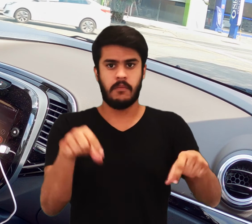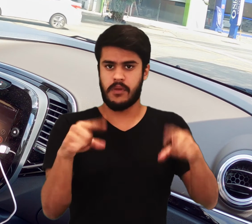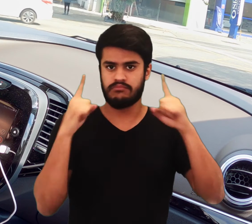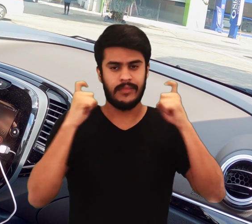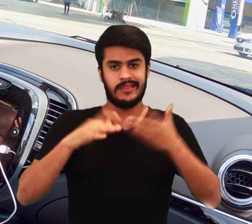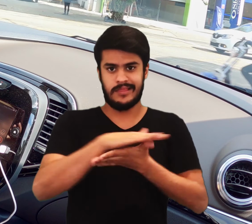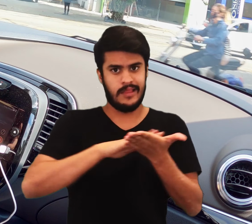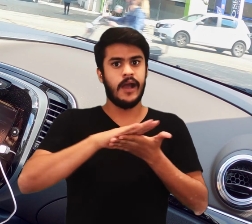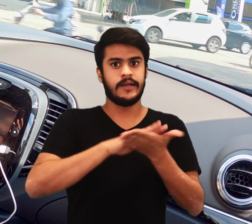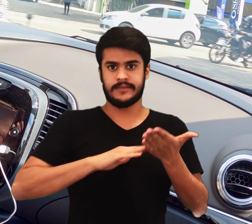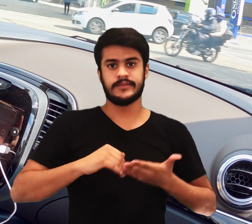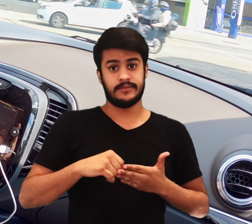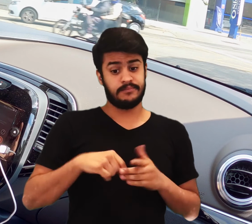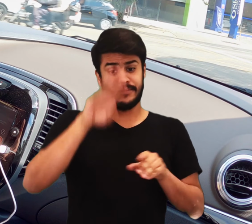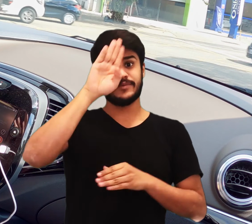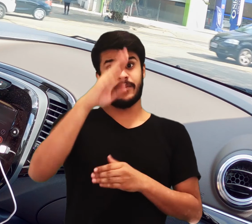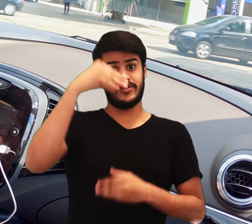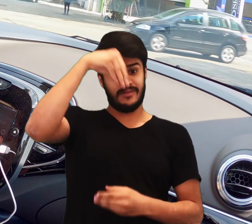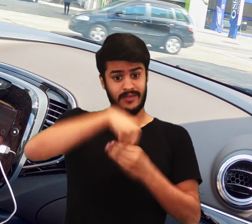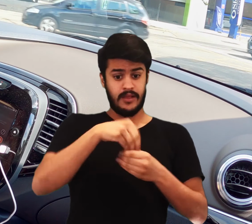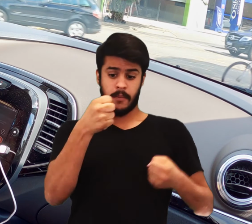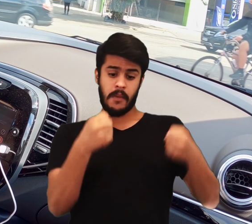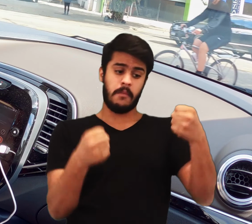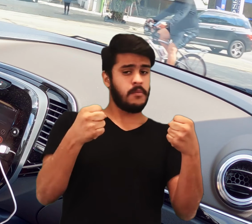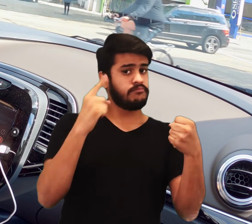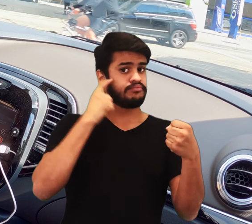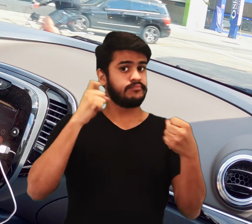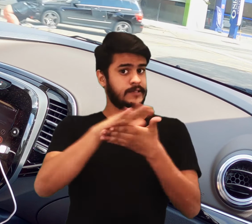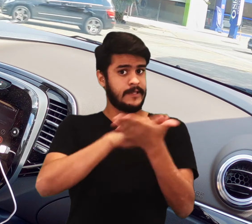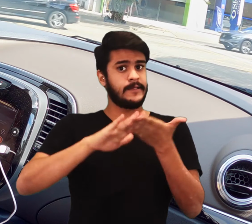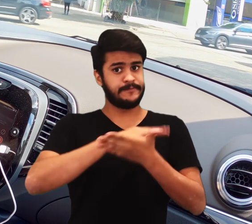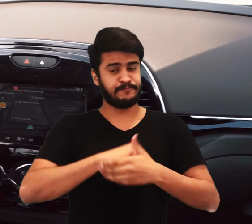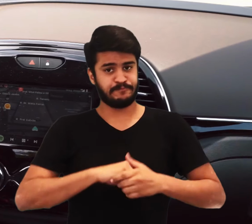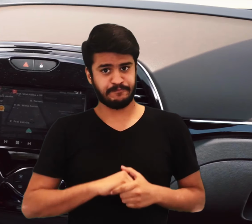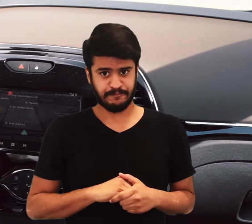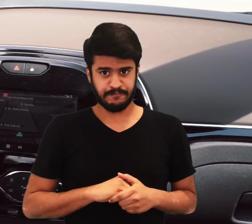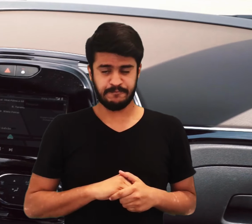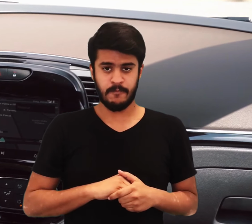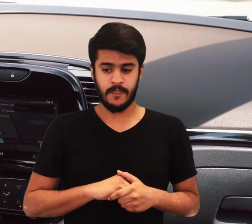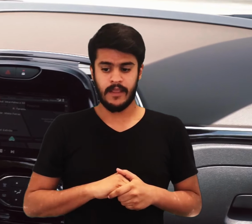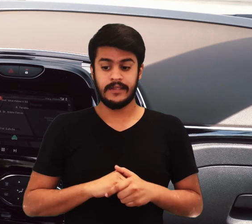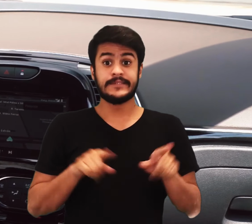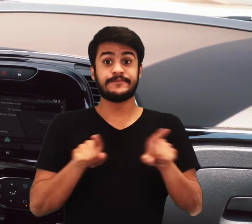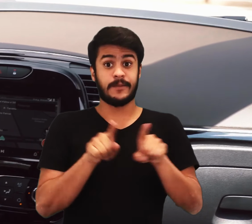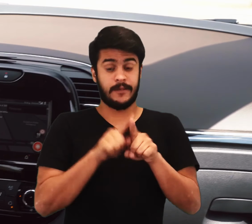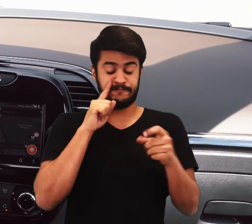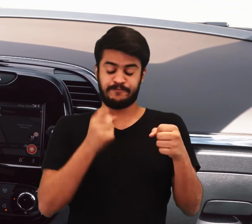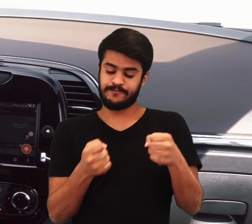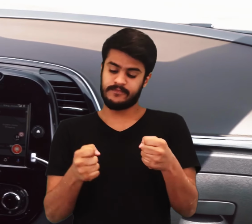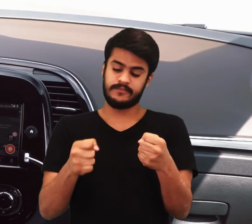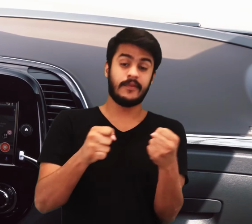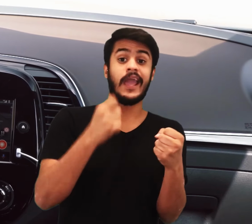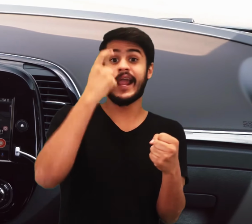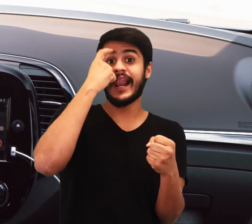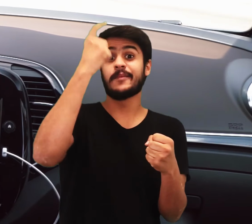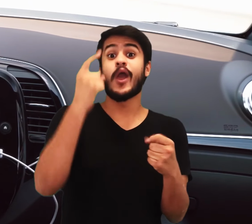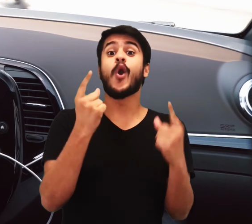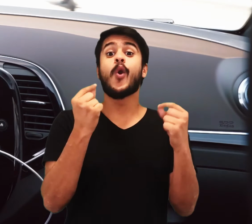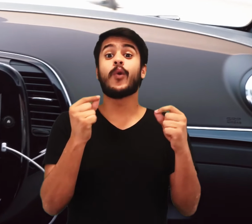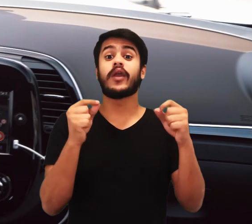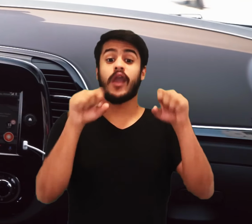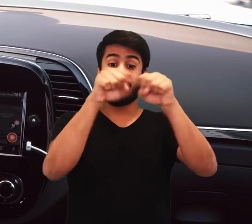relação à carroceria, especialmente em relação à reverberação desse trabalho dentro do habitáculo. Fazendo aqui essa manobra, aqui me lembrei de outra coisa também,